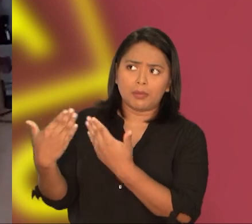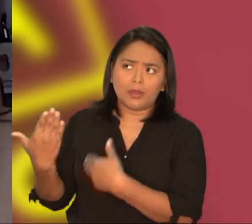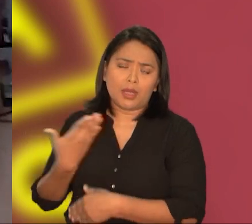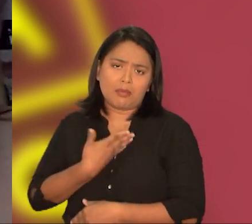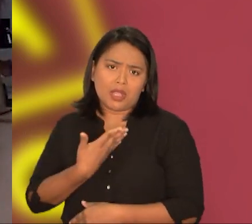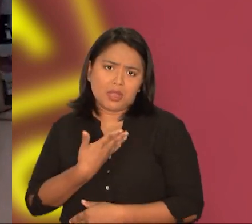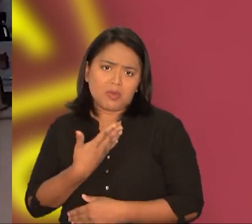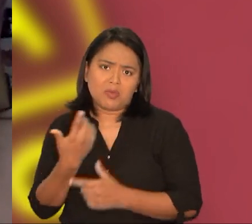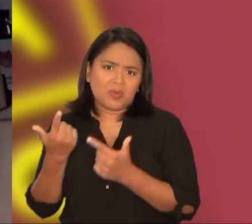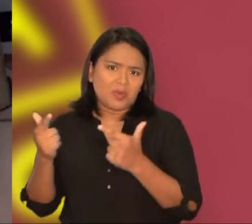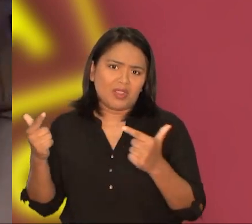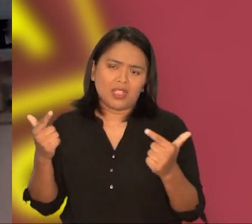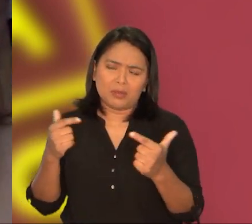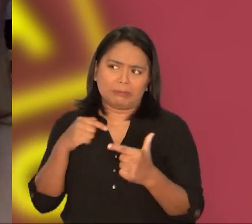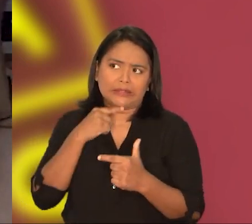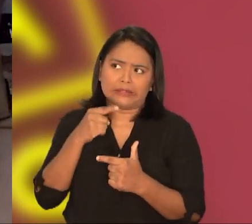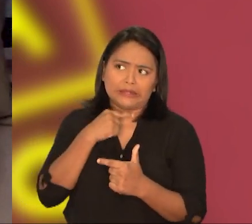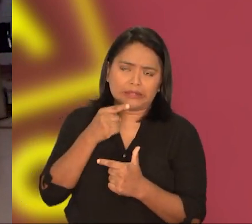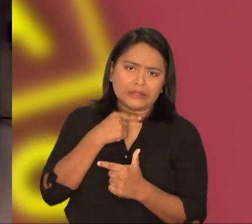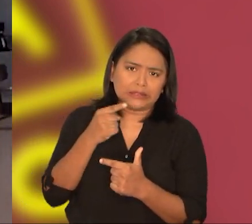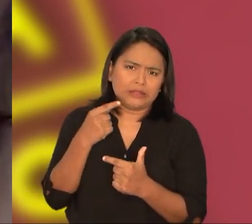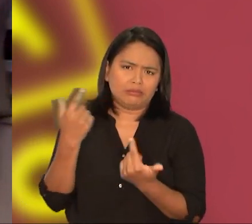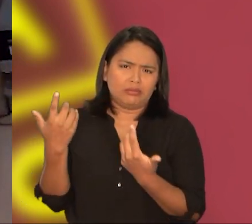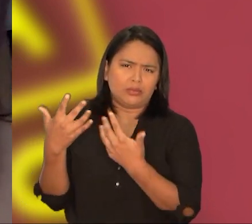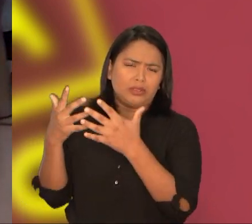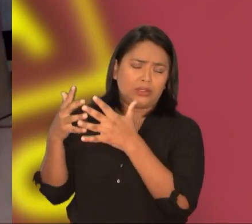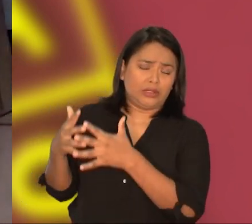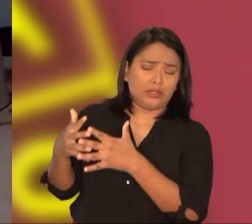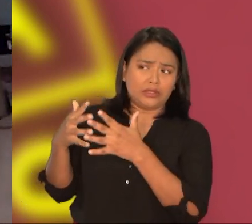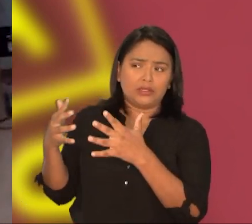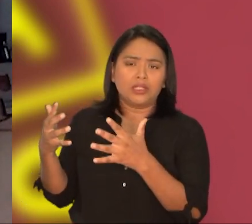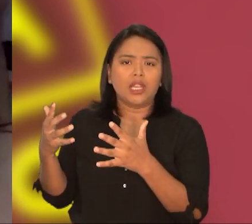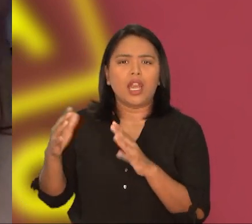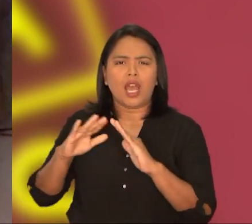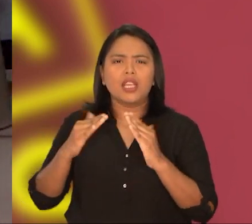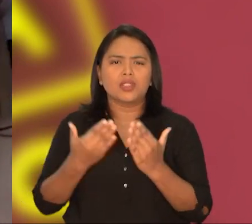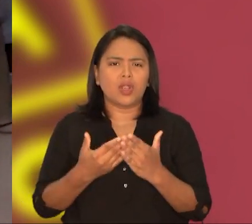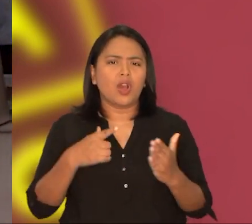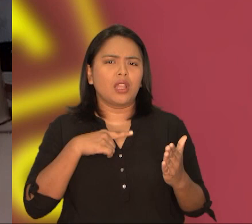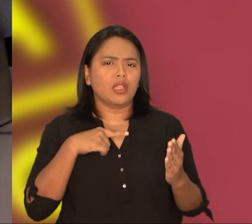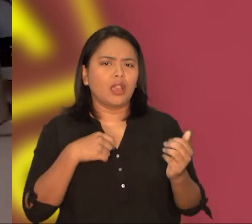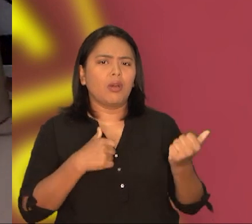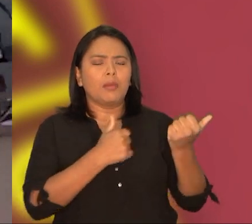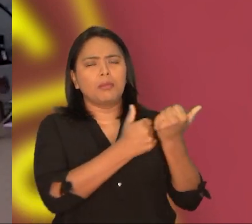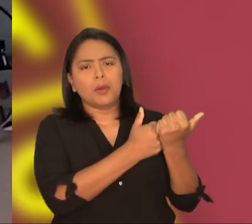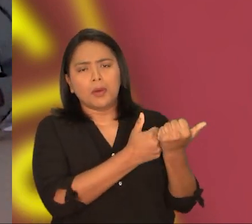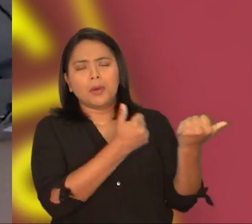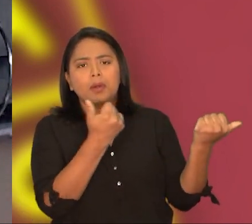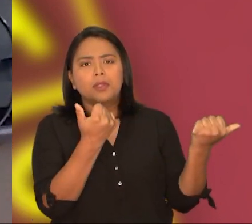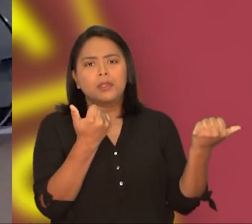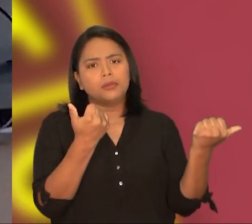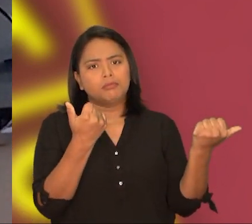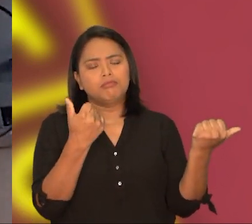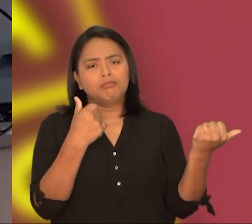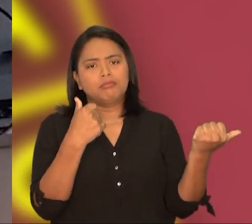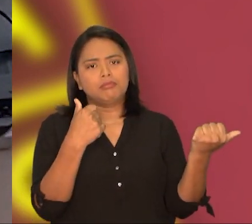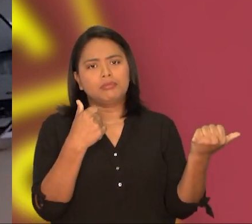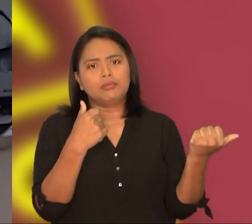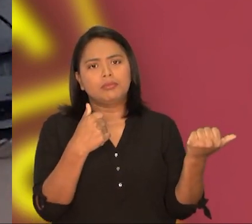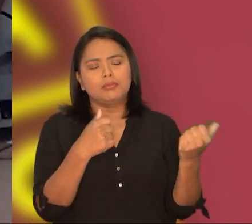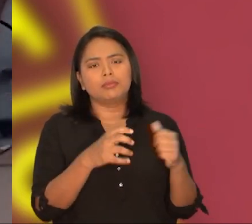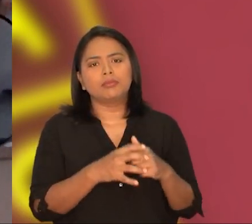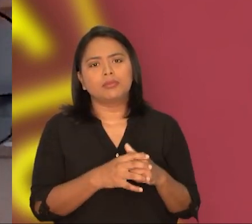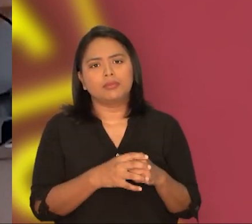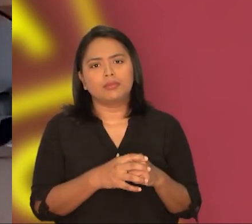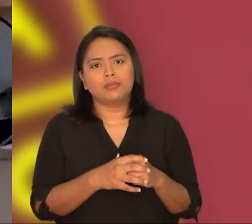Tudo bem que é deles, mas ele não consegue, ele se sente incomodado. E mesmo a escola fazendo todo aquele apoio, todo aquele